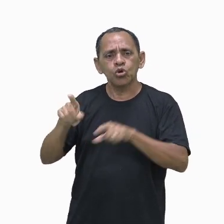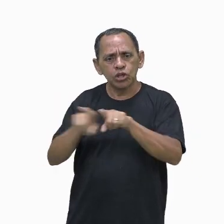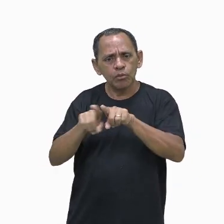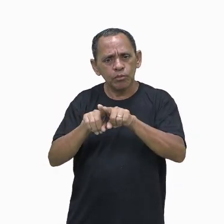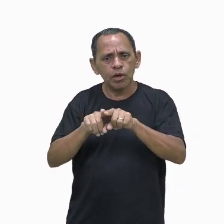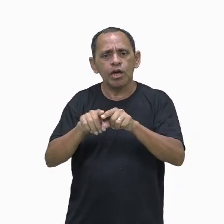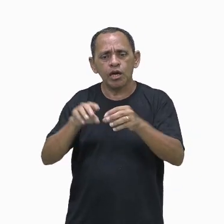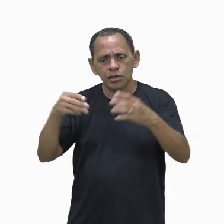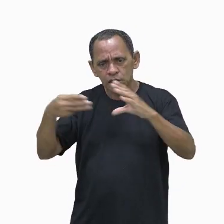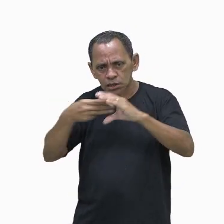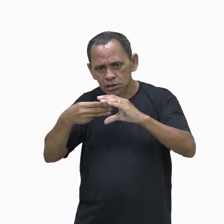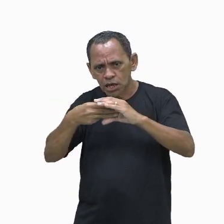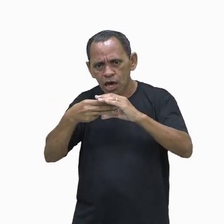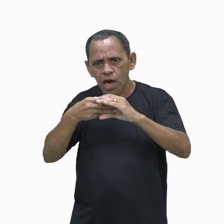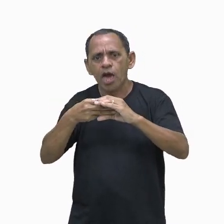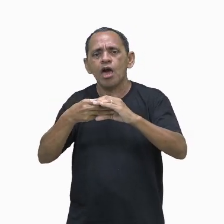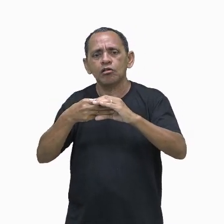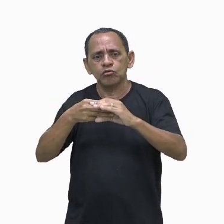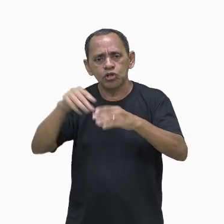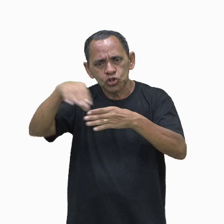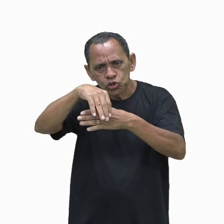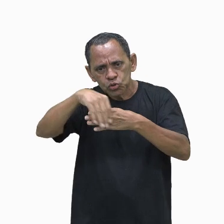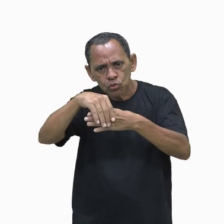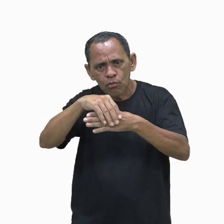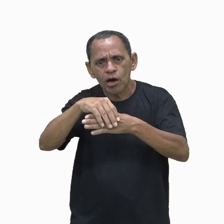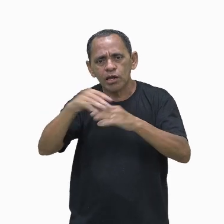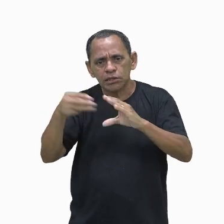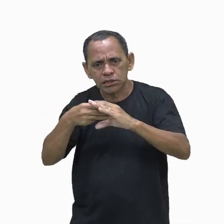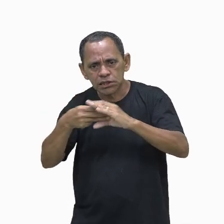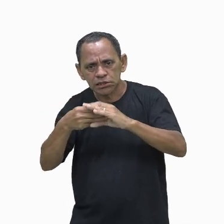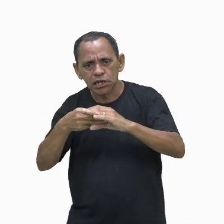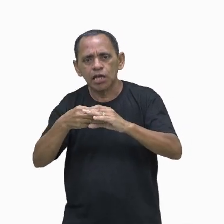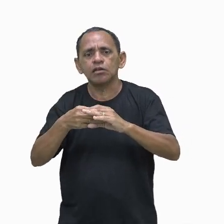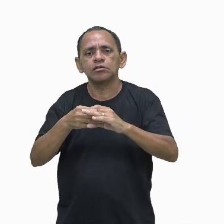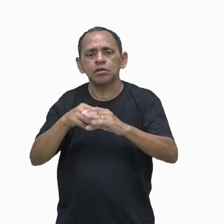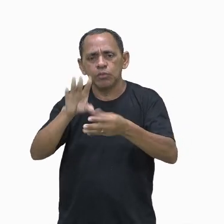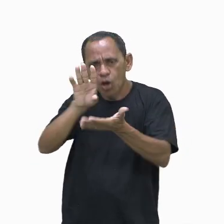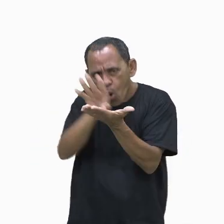dos vegetais, né, dando uma ressalva que a reserva de energia anterior